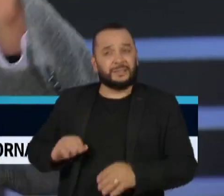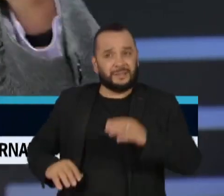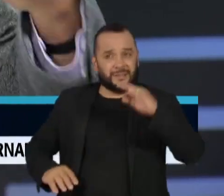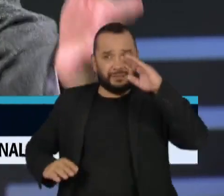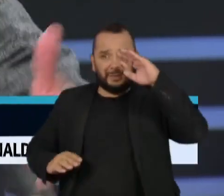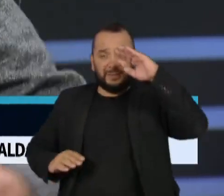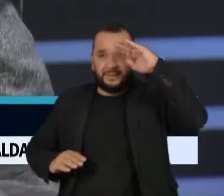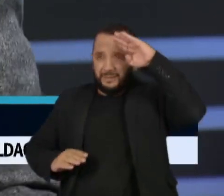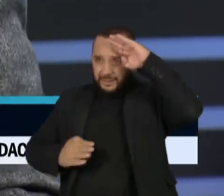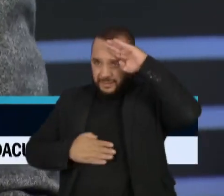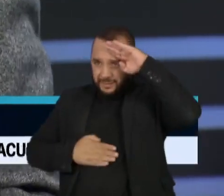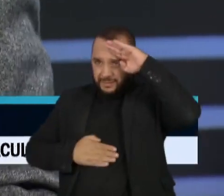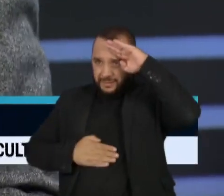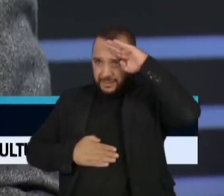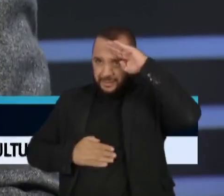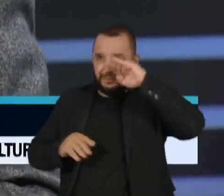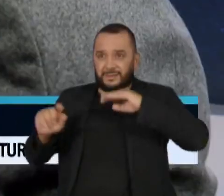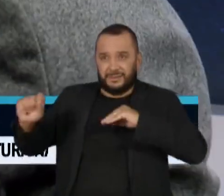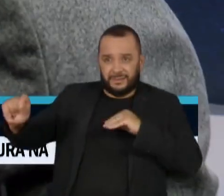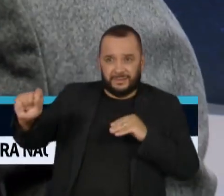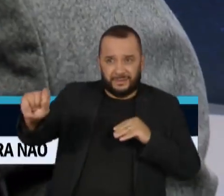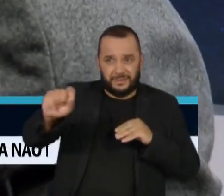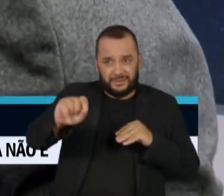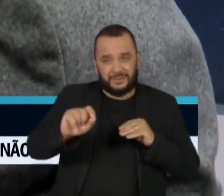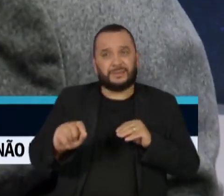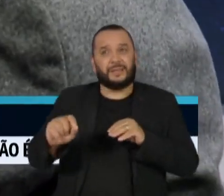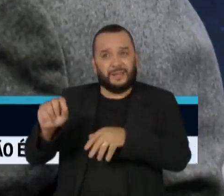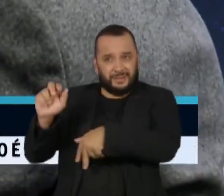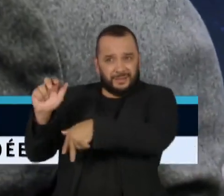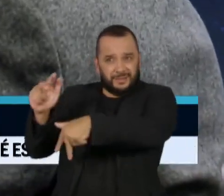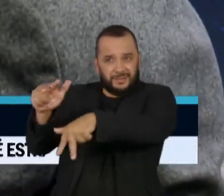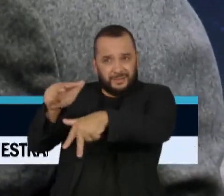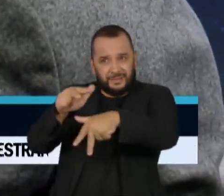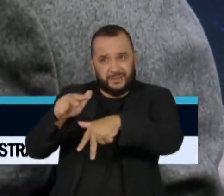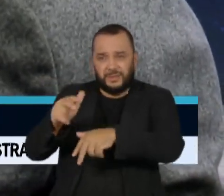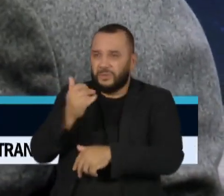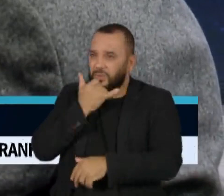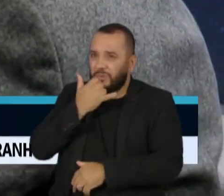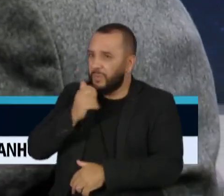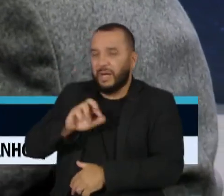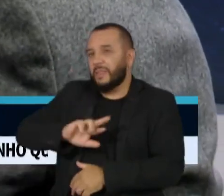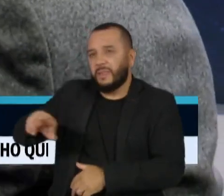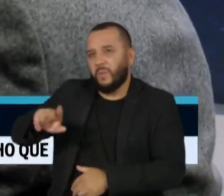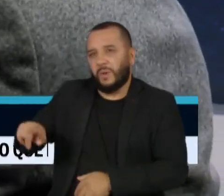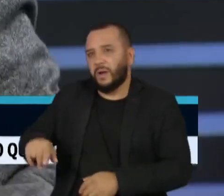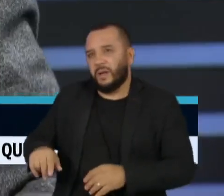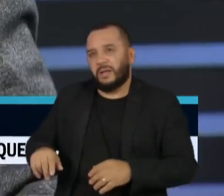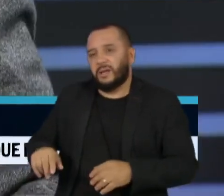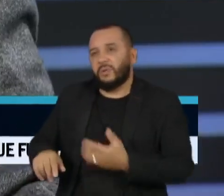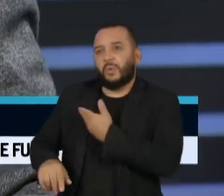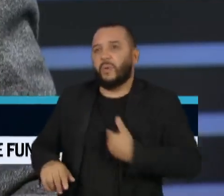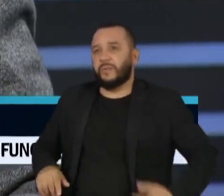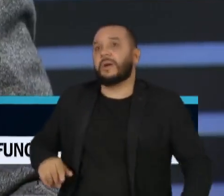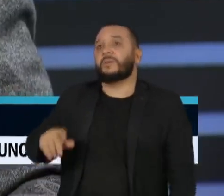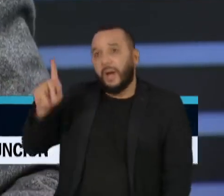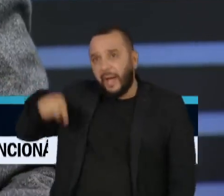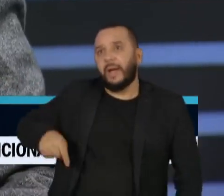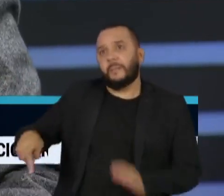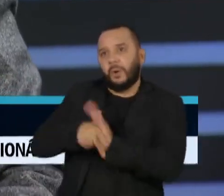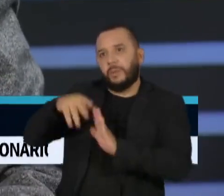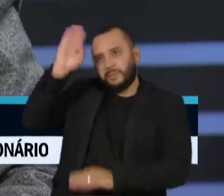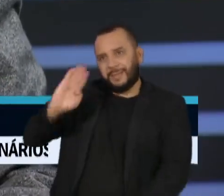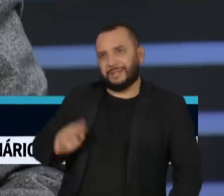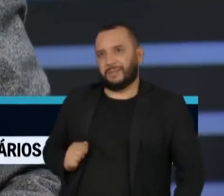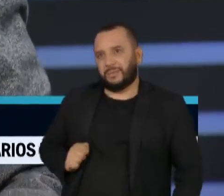exército setores da polícia que são instituições de estado e não de governo certo e que isso é isso é muito ruim